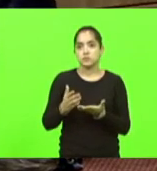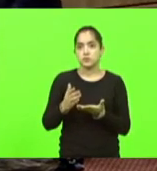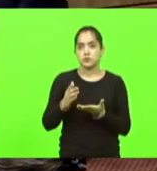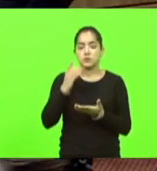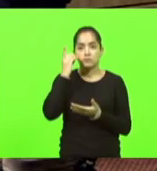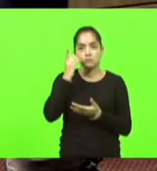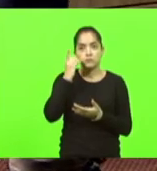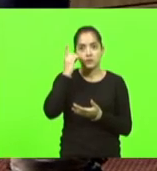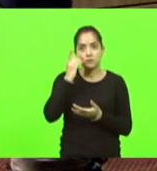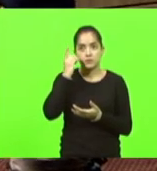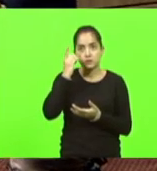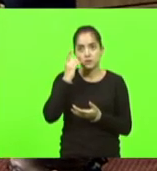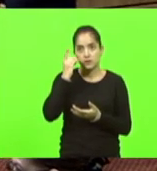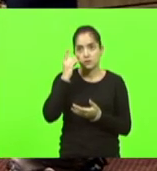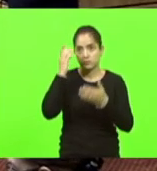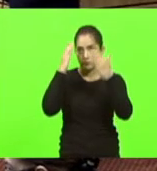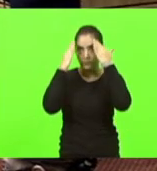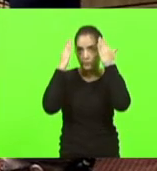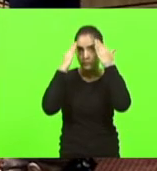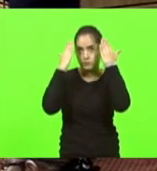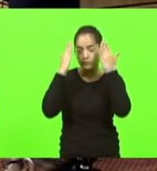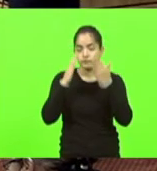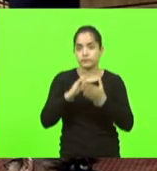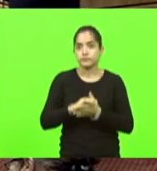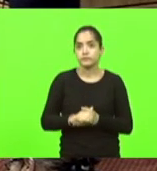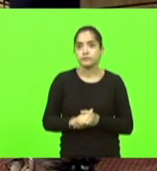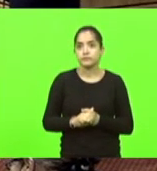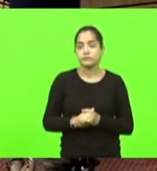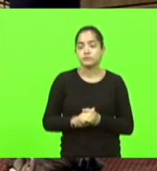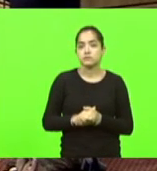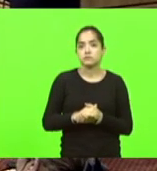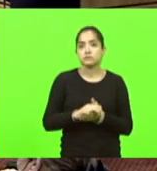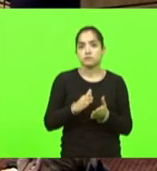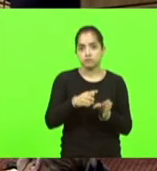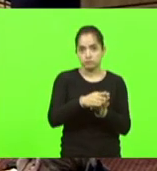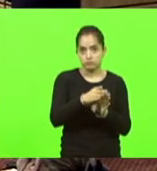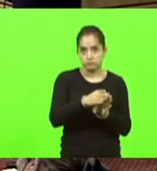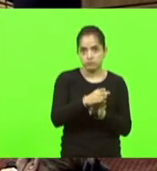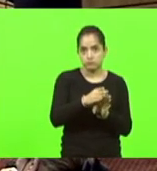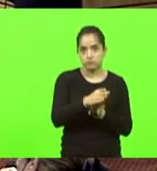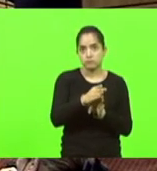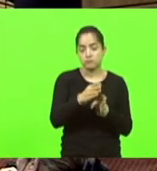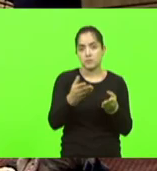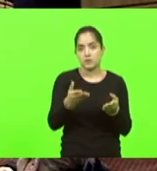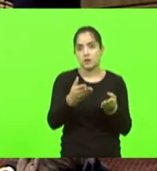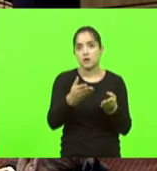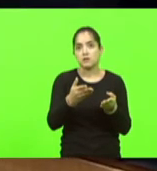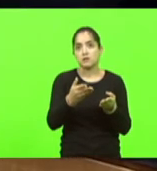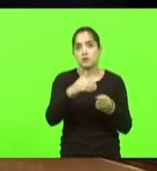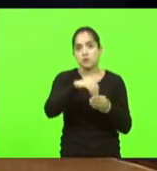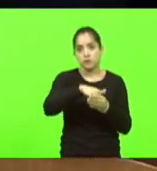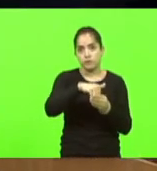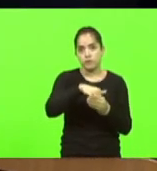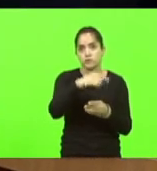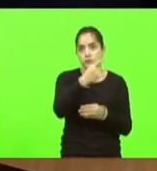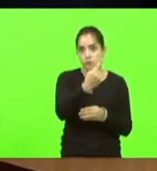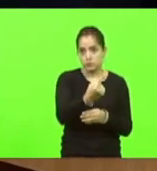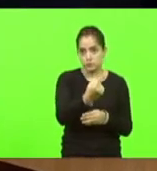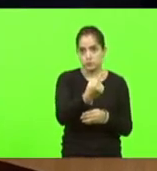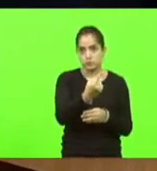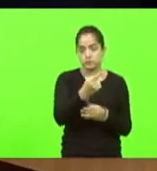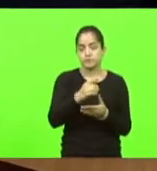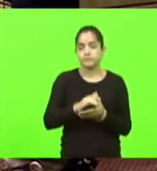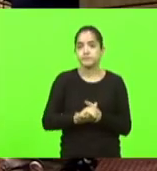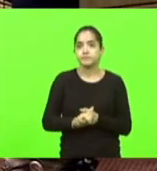92 a palavra Deputado José Milton Scheffer e possa existir já foi comprometida batido mas nós encaminhamos para volto um